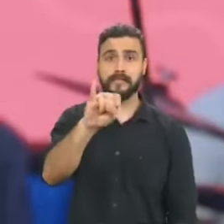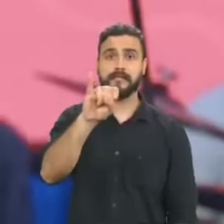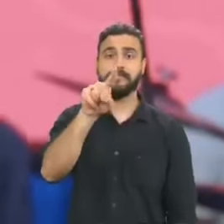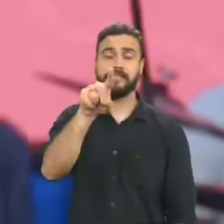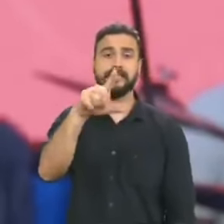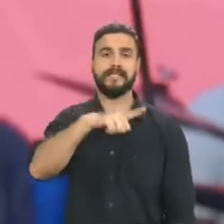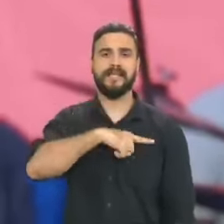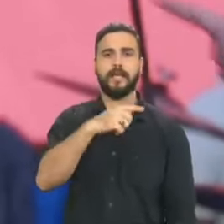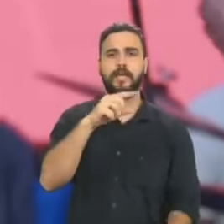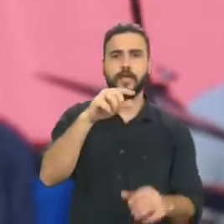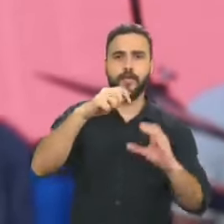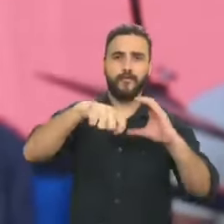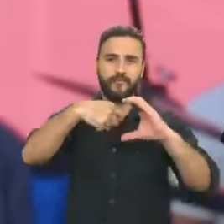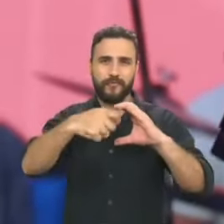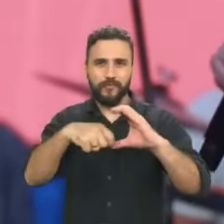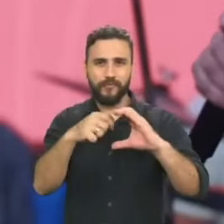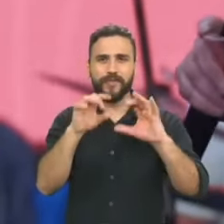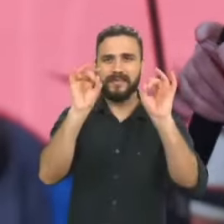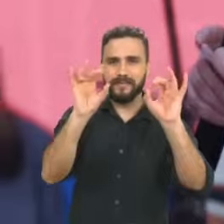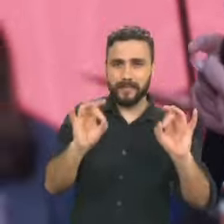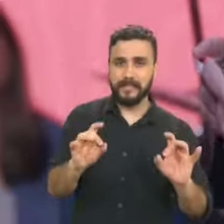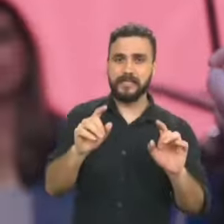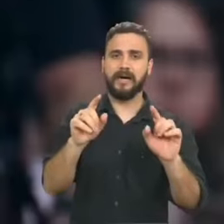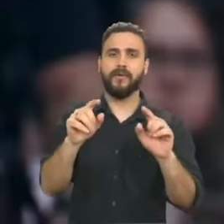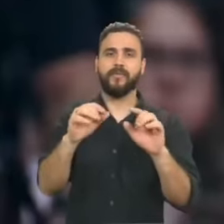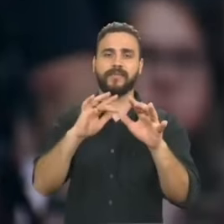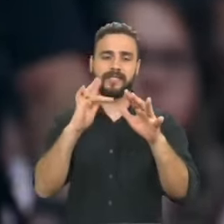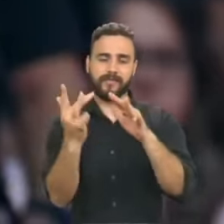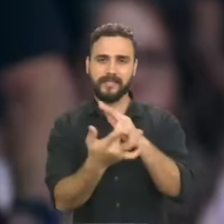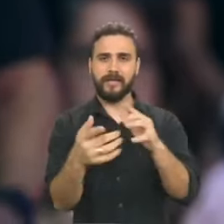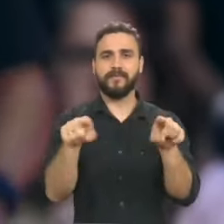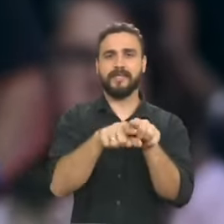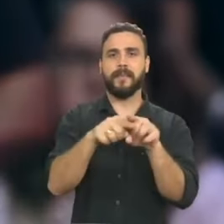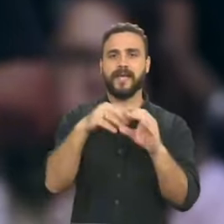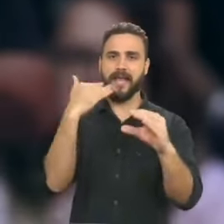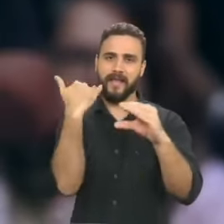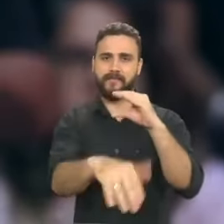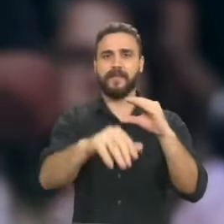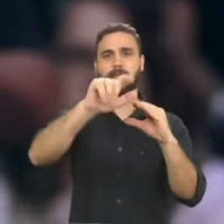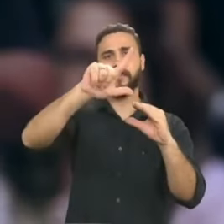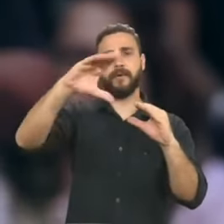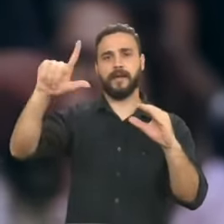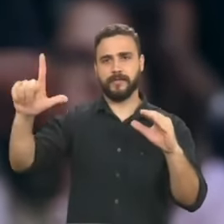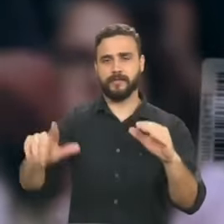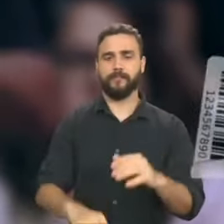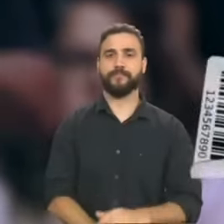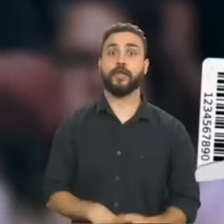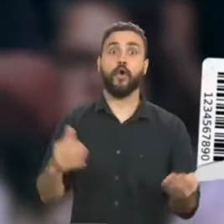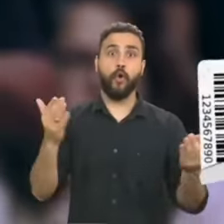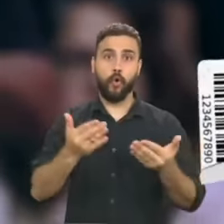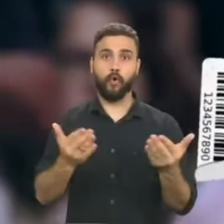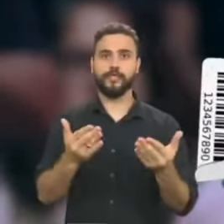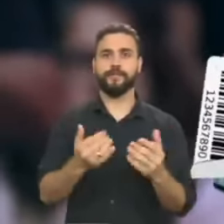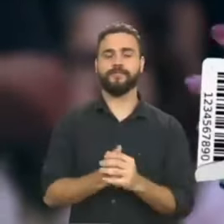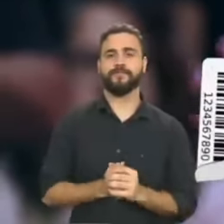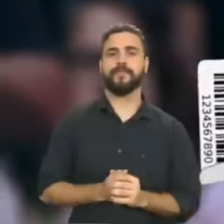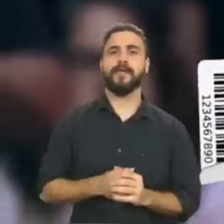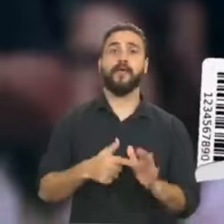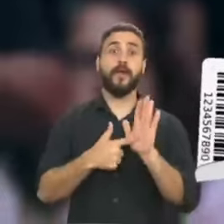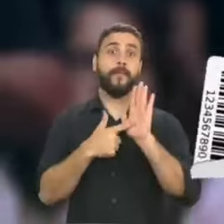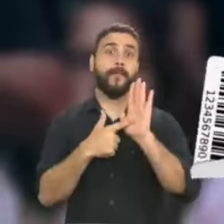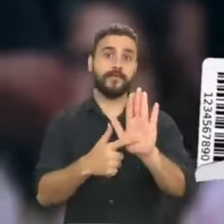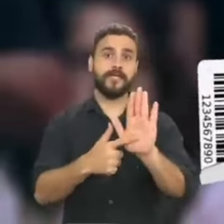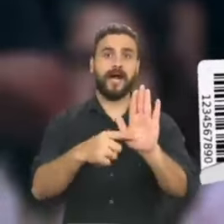vai passar aqui no programa. O que, que você tem hoje para nós? Hoje eu trouxe um vídeo sobre um ritual que acontece há mais ou menos 200